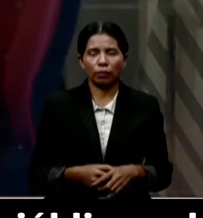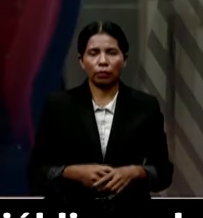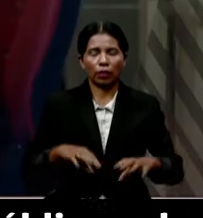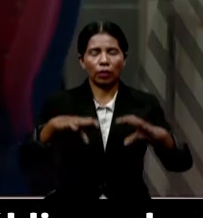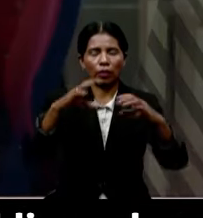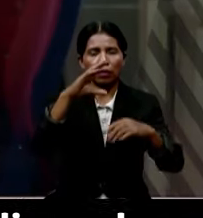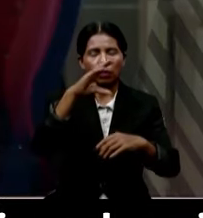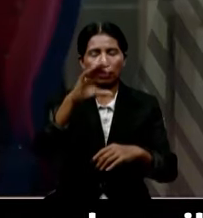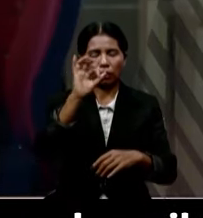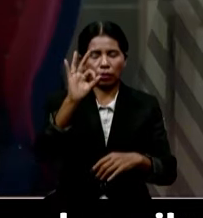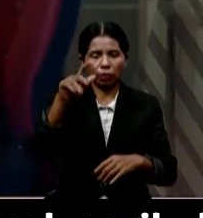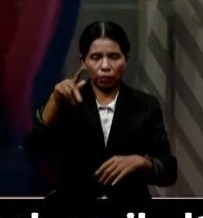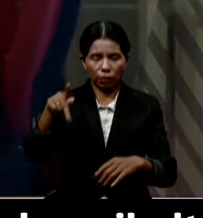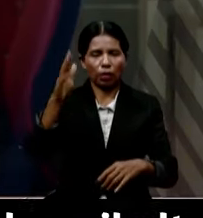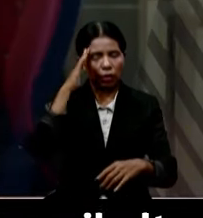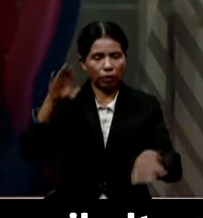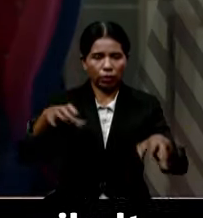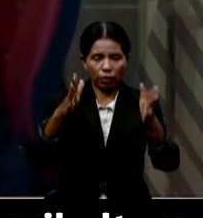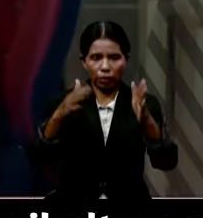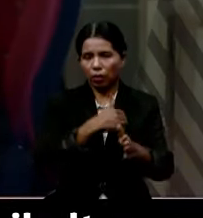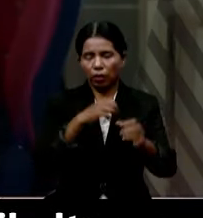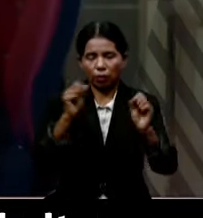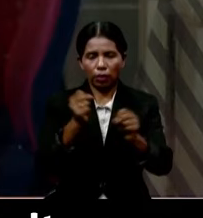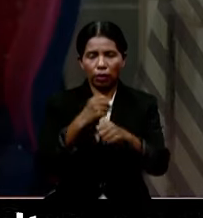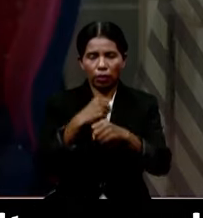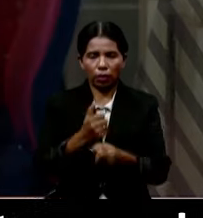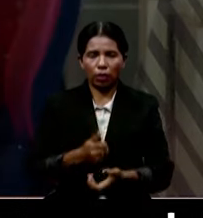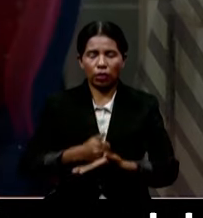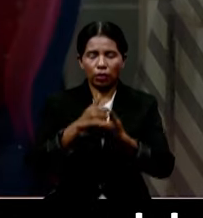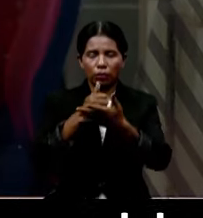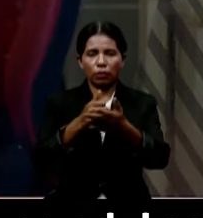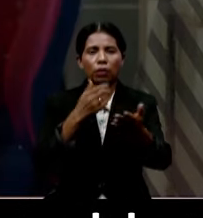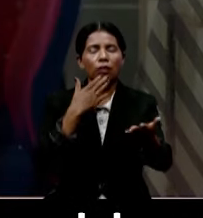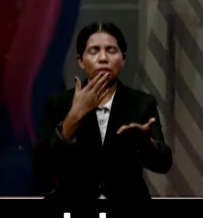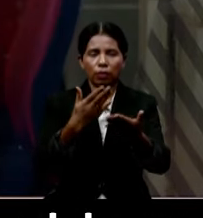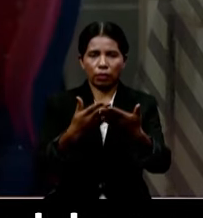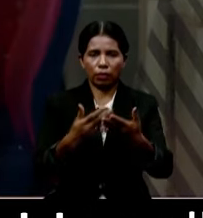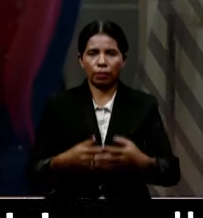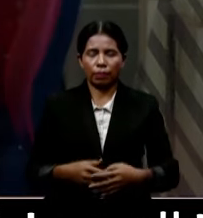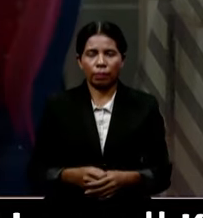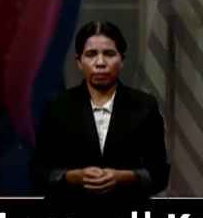Comissão de Função Pública reconhece funcionários de Sira Cidade Bele ao atendimento RODIAC.